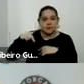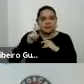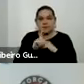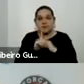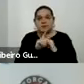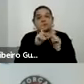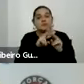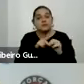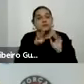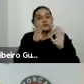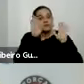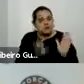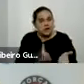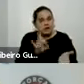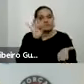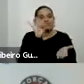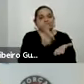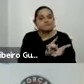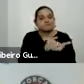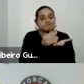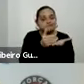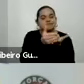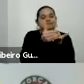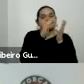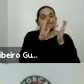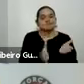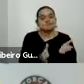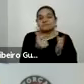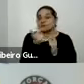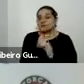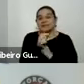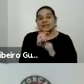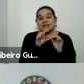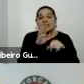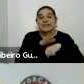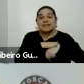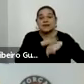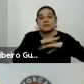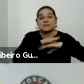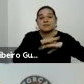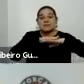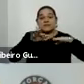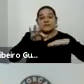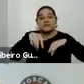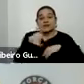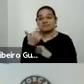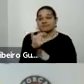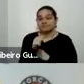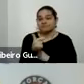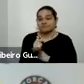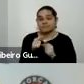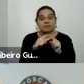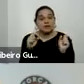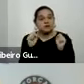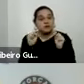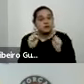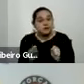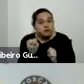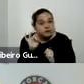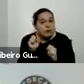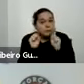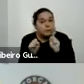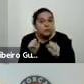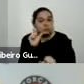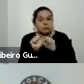não vai para o Congresso e não caduca. Isso pode voltar atrás com uma outra